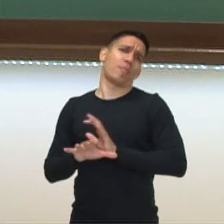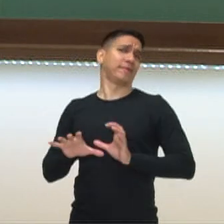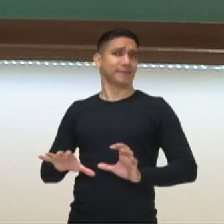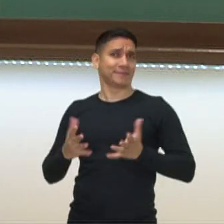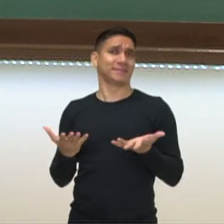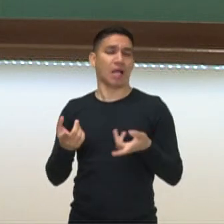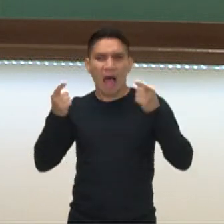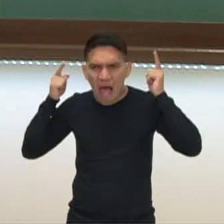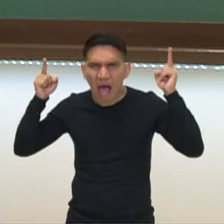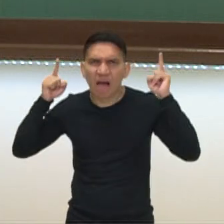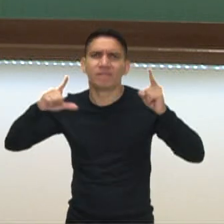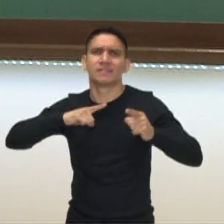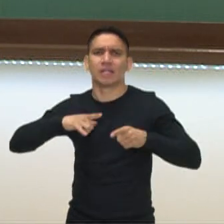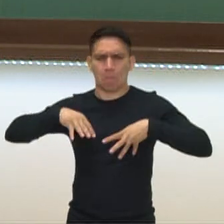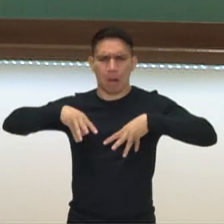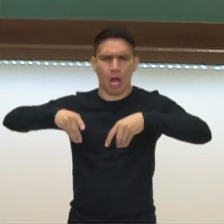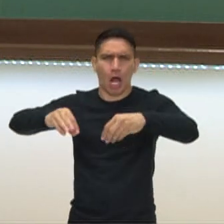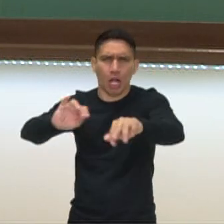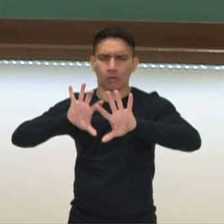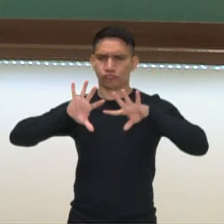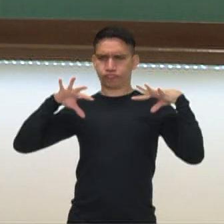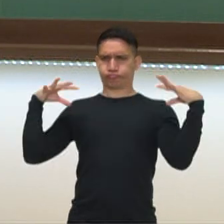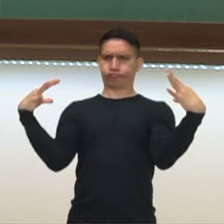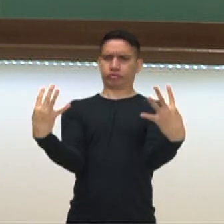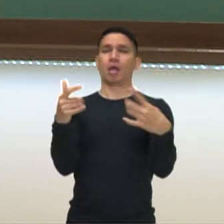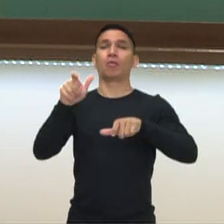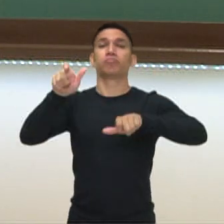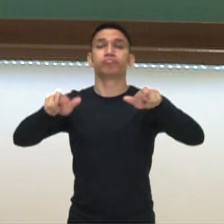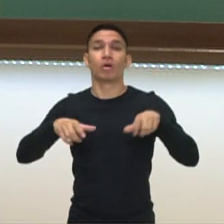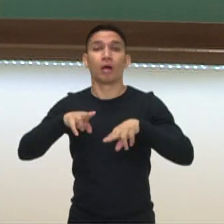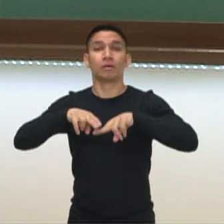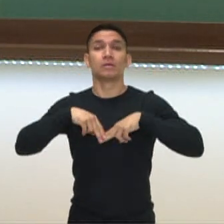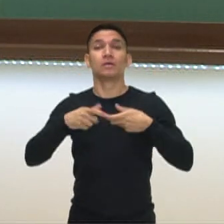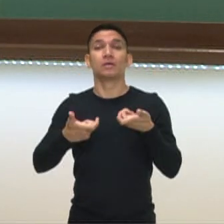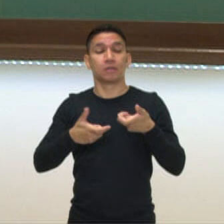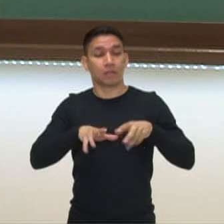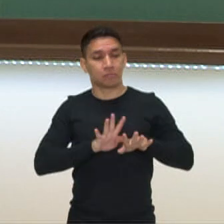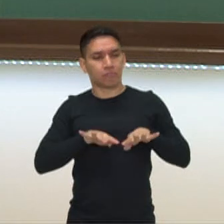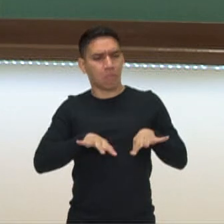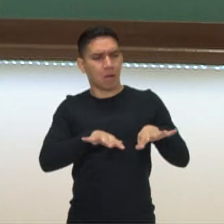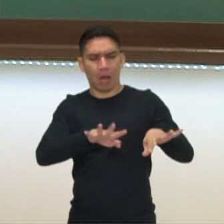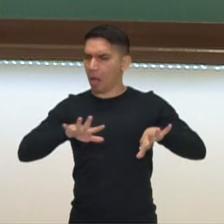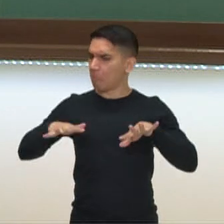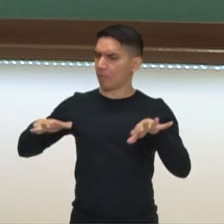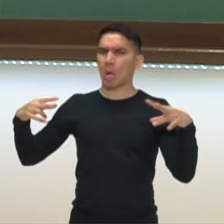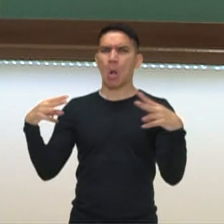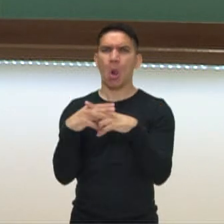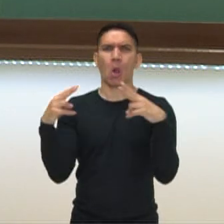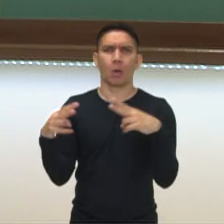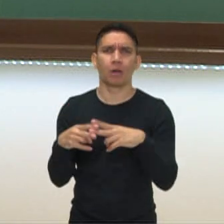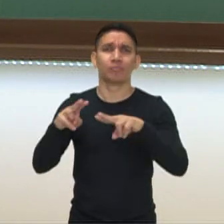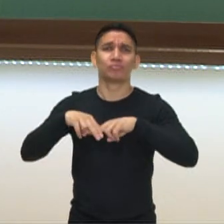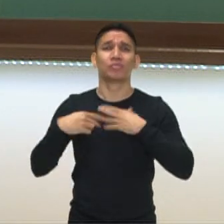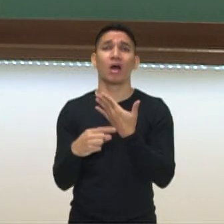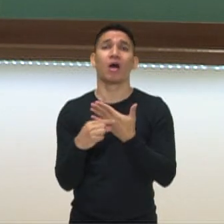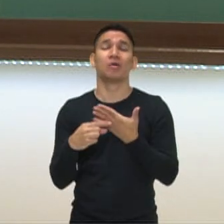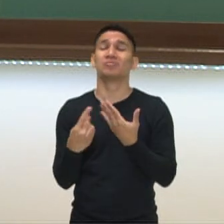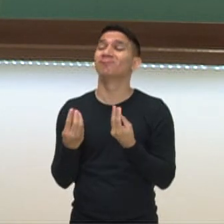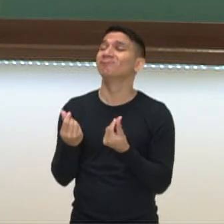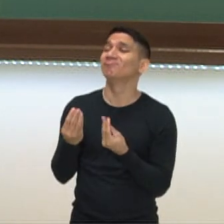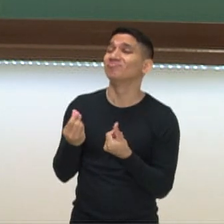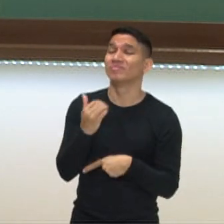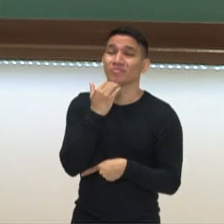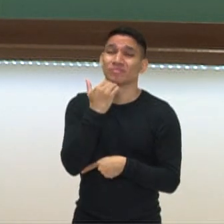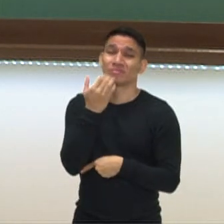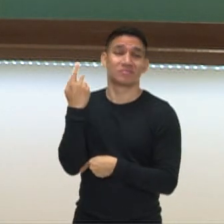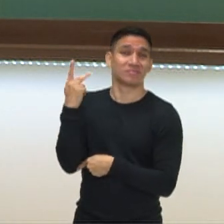aquele esporte na areia do Coliseu Romano, e o pessoal não estava muito acostumado com relação ao teatro. Então esses dois autores, eles na verdade não foram reconhecidos com a